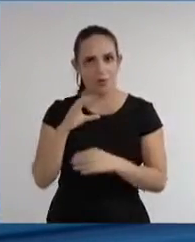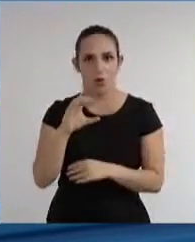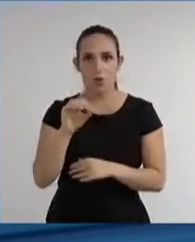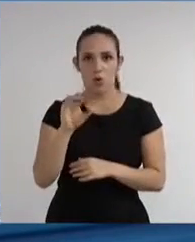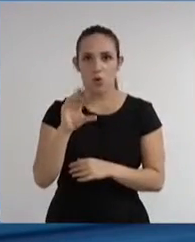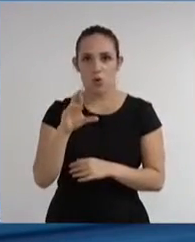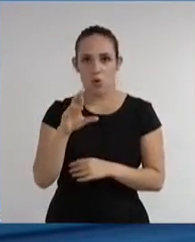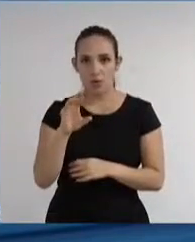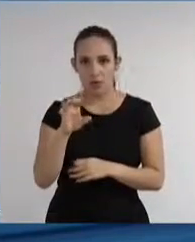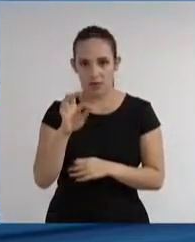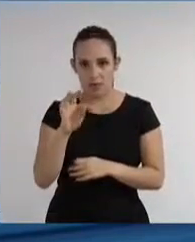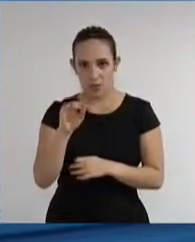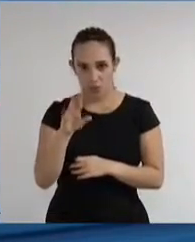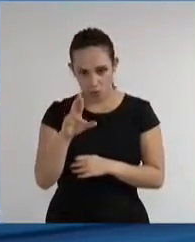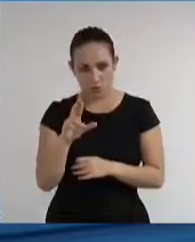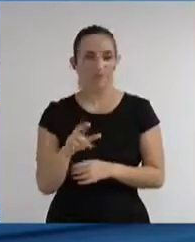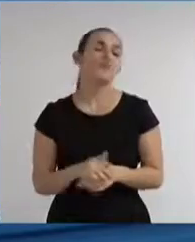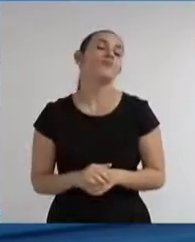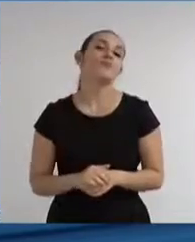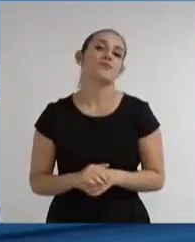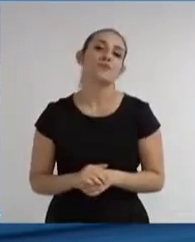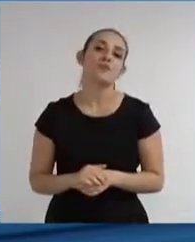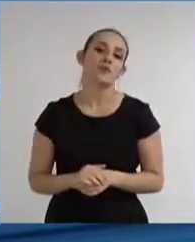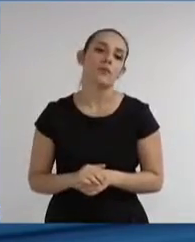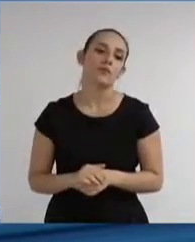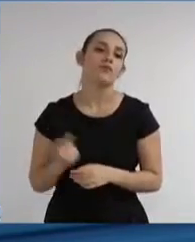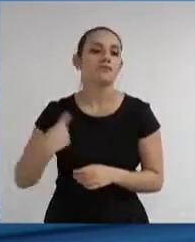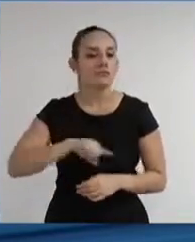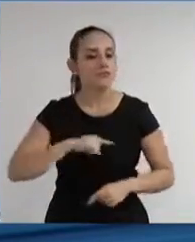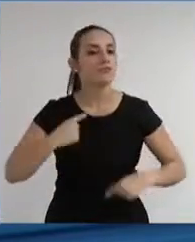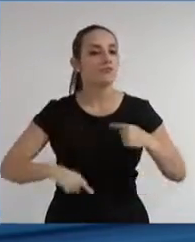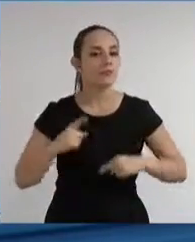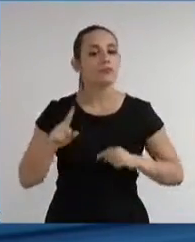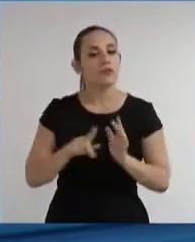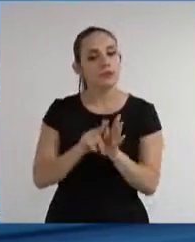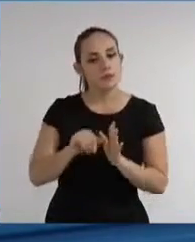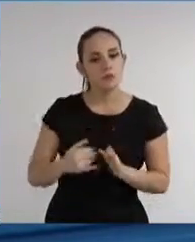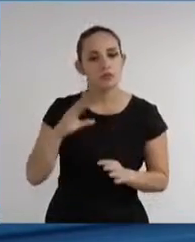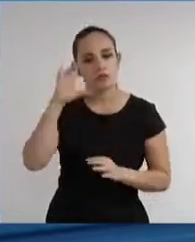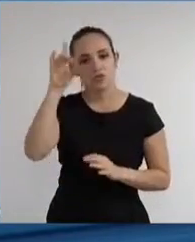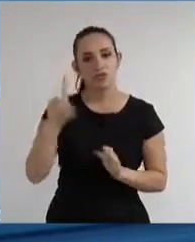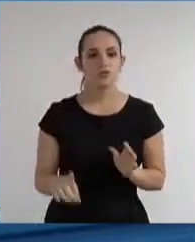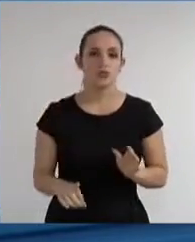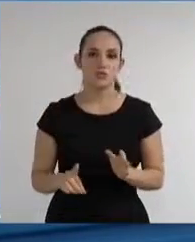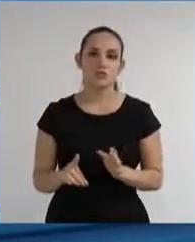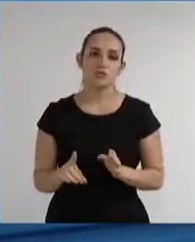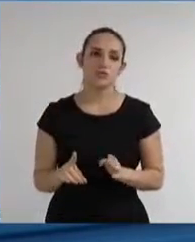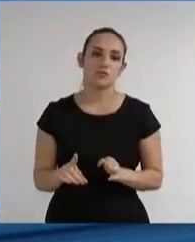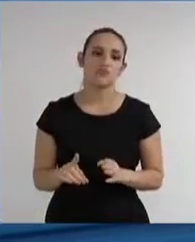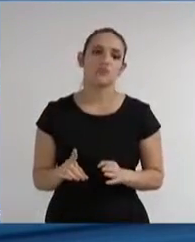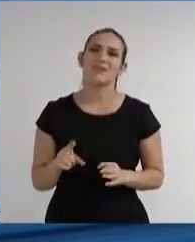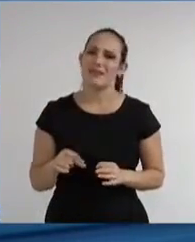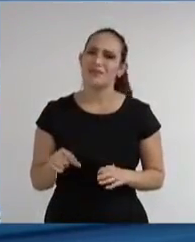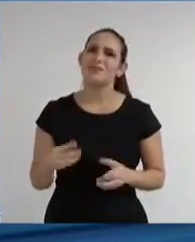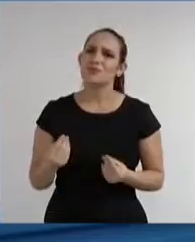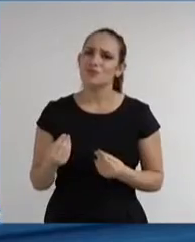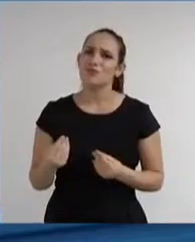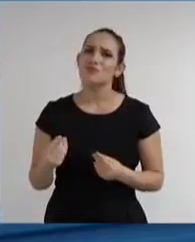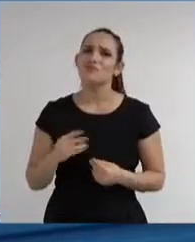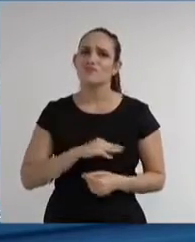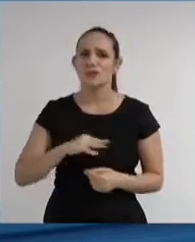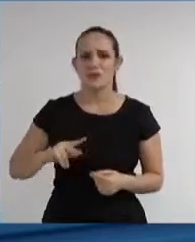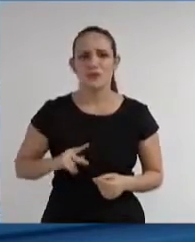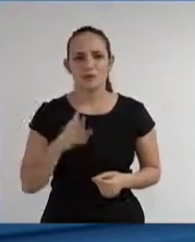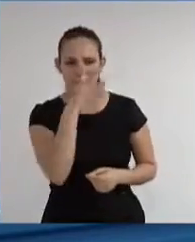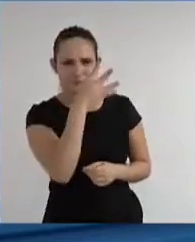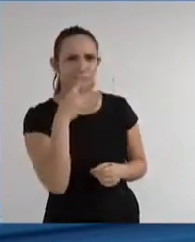acabou realmente levando a nossa audiência pública só para debater essa questão do plano diretor e essa interferência, né,